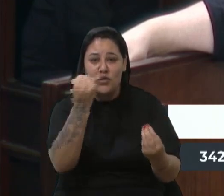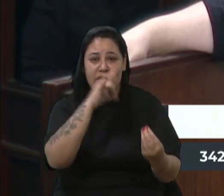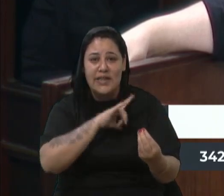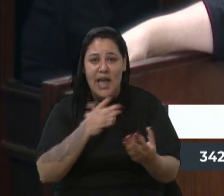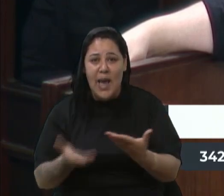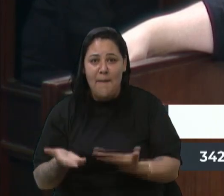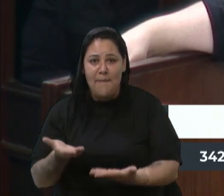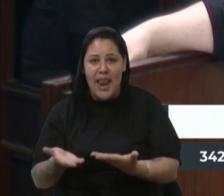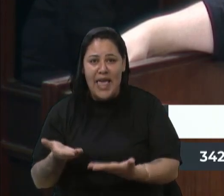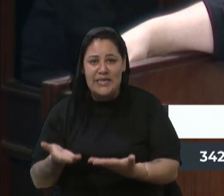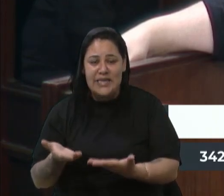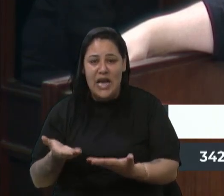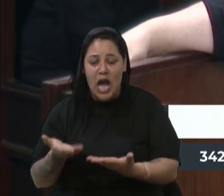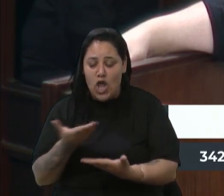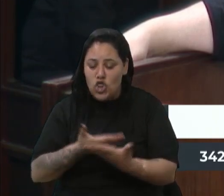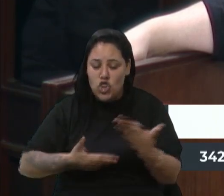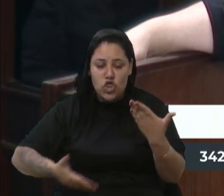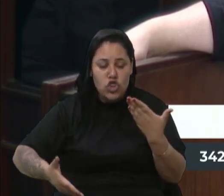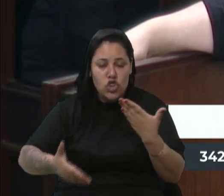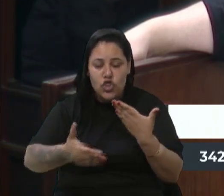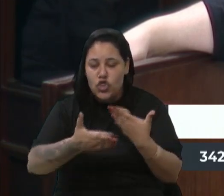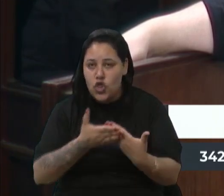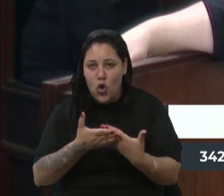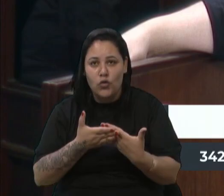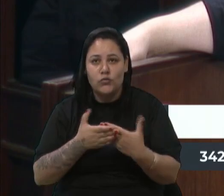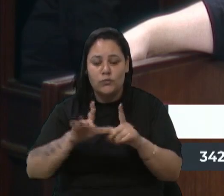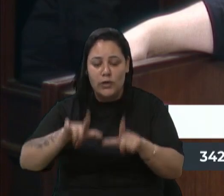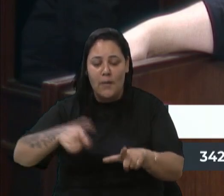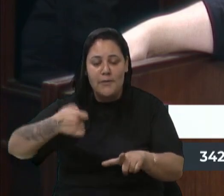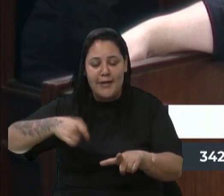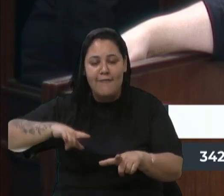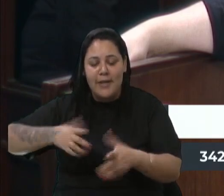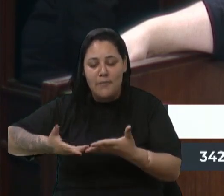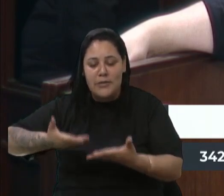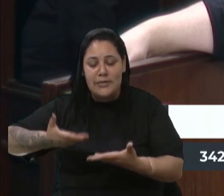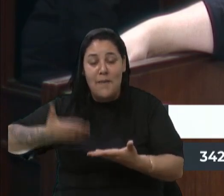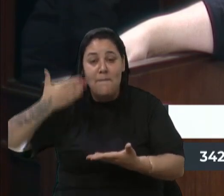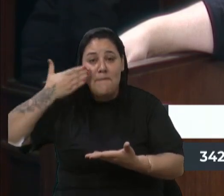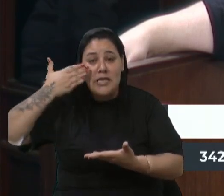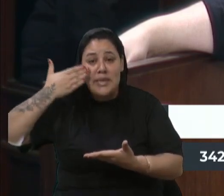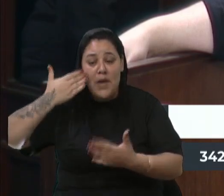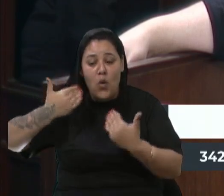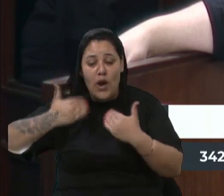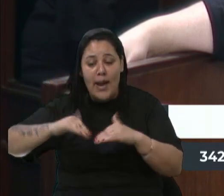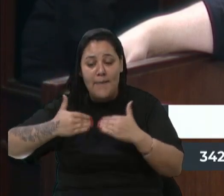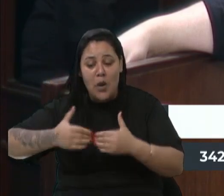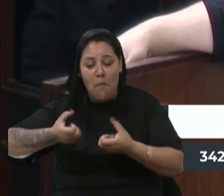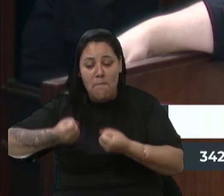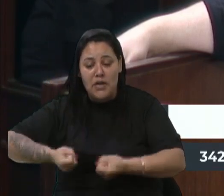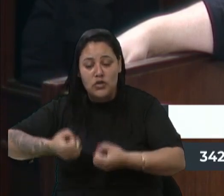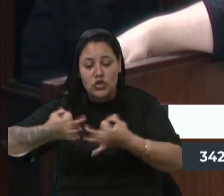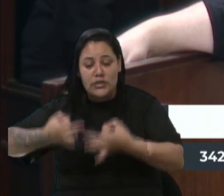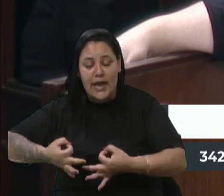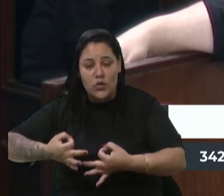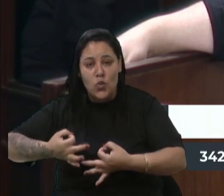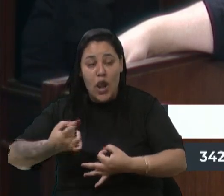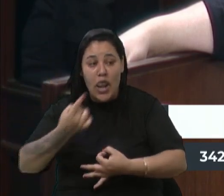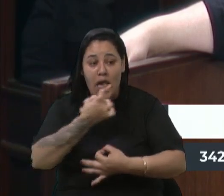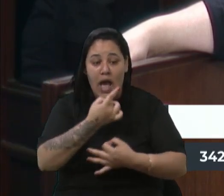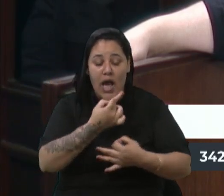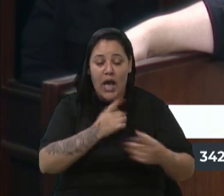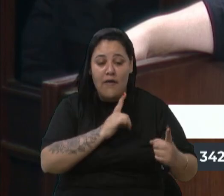todas as rodovias deveriam existir uma balança. E aonde tem na 101 que funciona, vocês podem ver, a 101